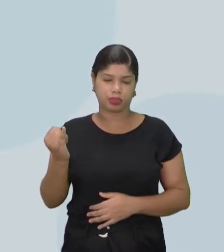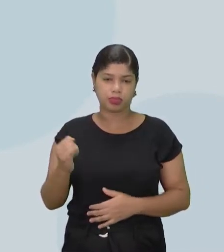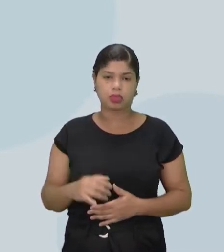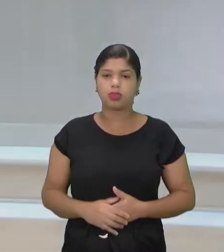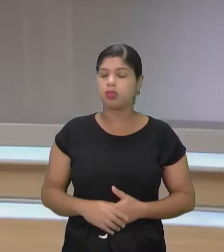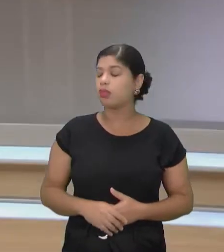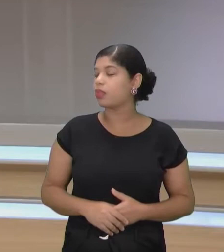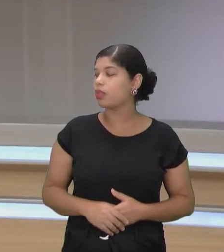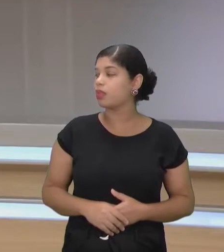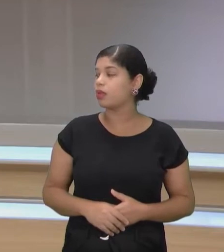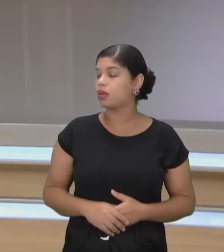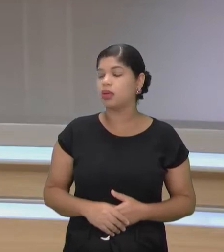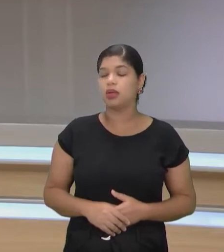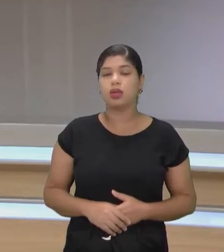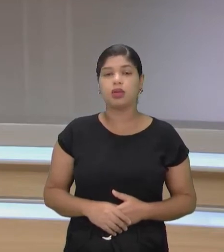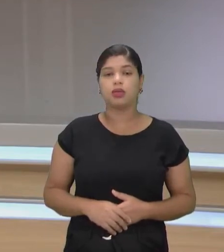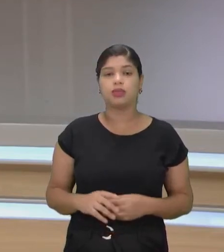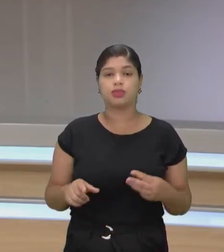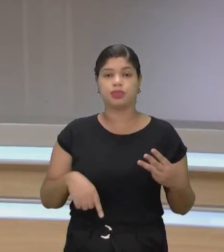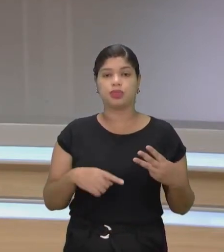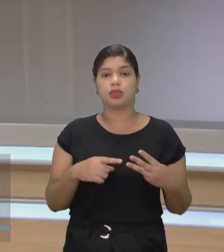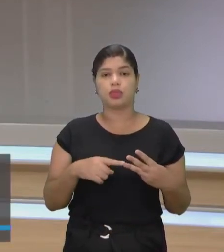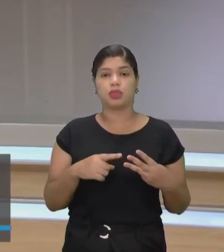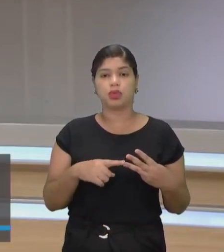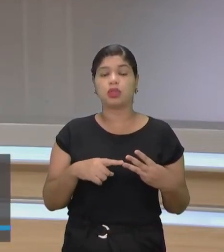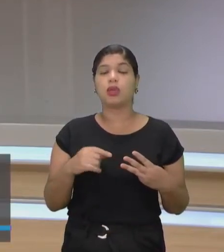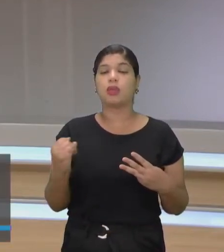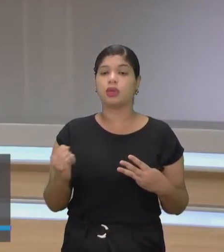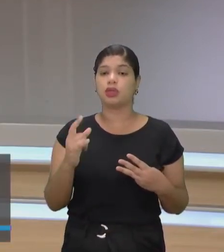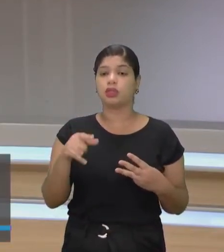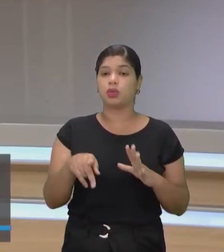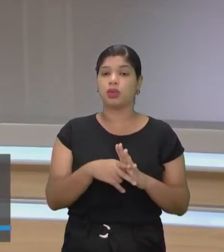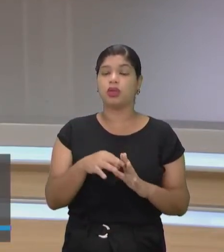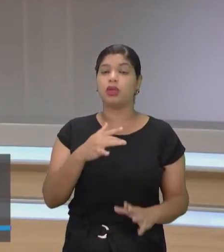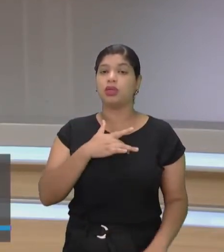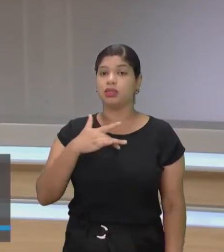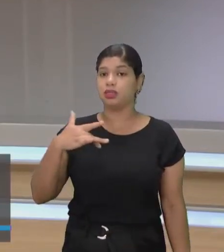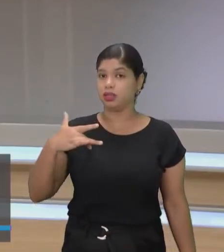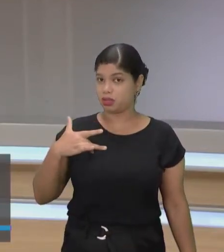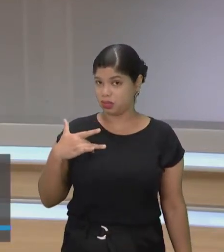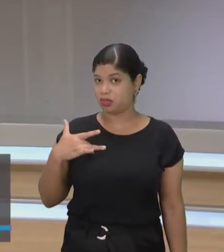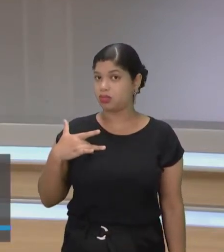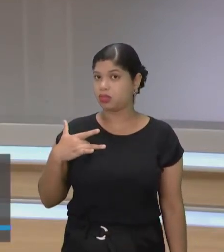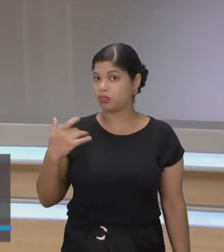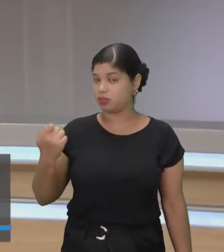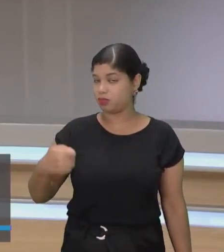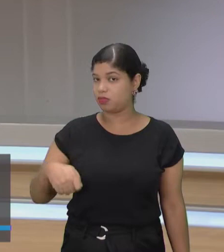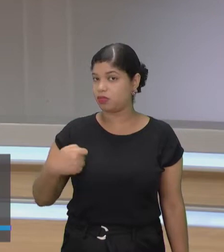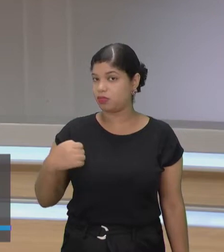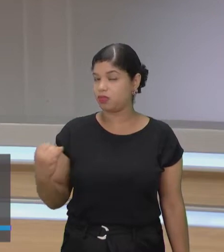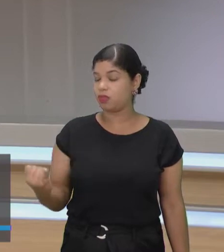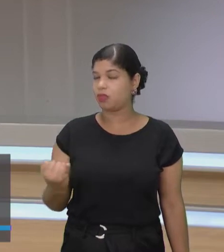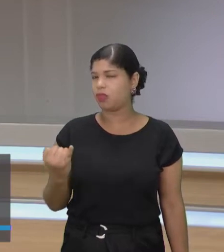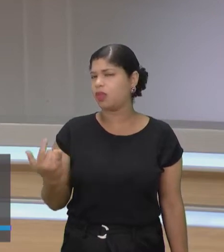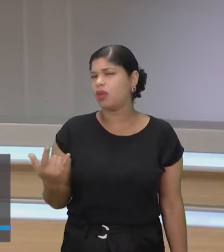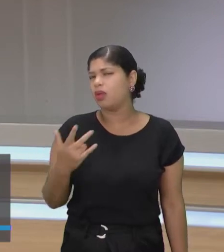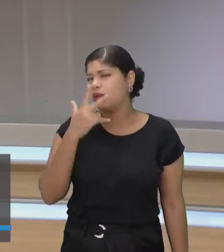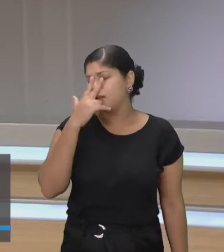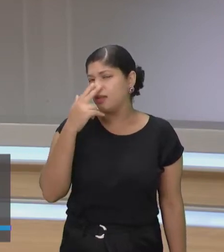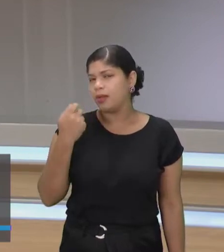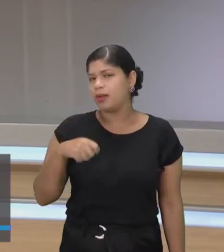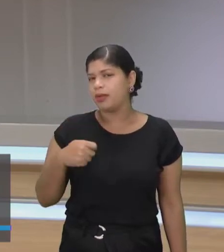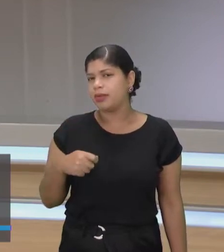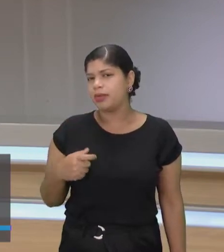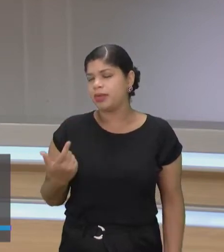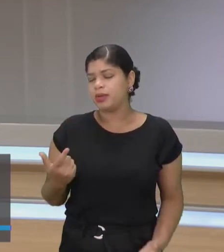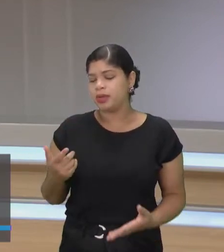finalzinho aqui, da taxa ser classificada para os serviços de saúde. Por que ser especial para o serviço de saúde? Por que precisa de uma coleta